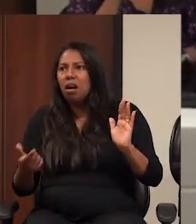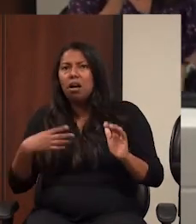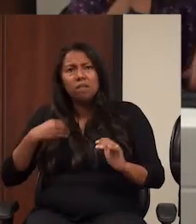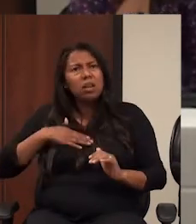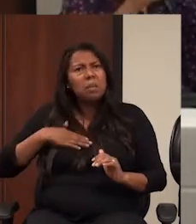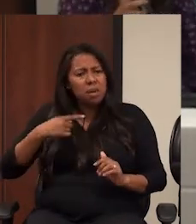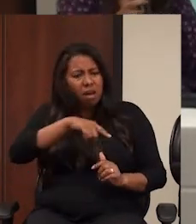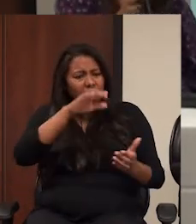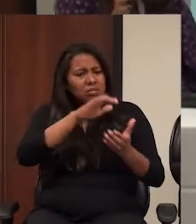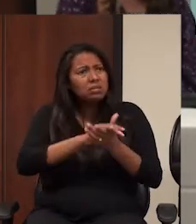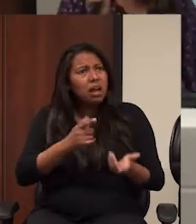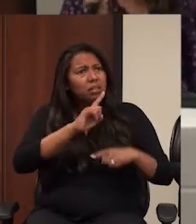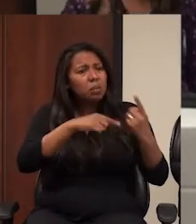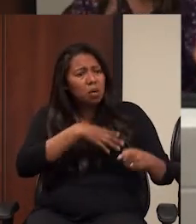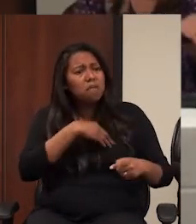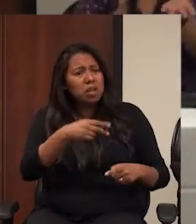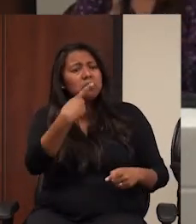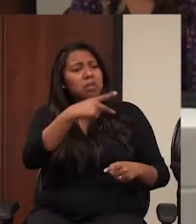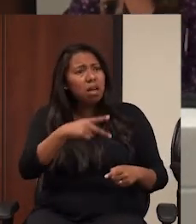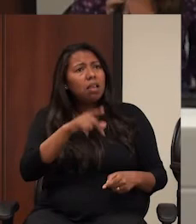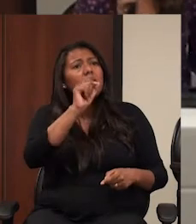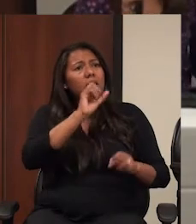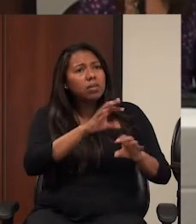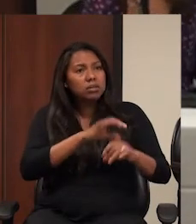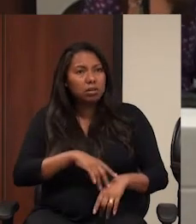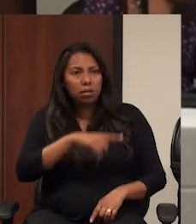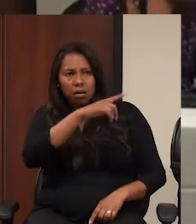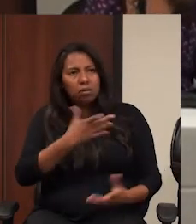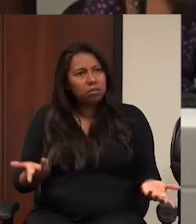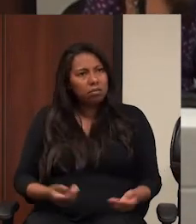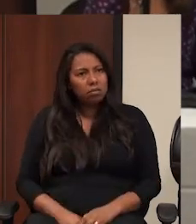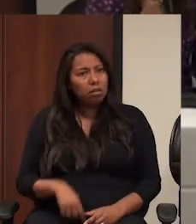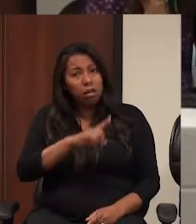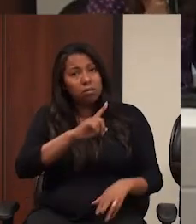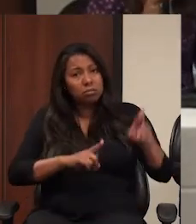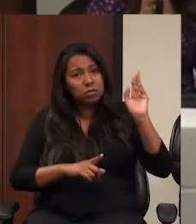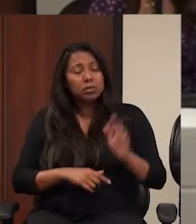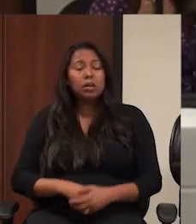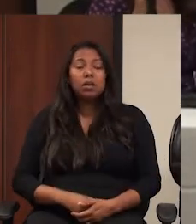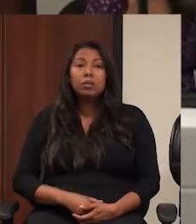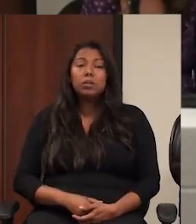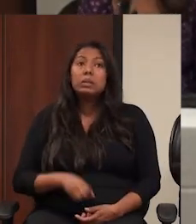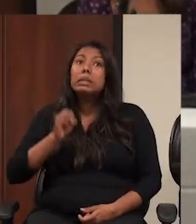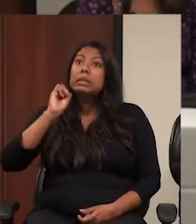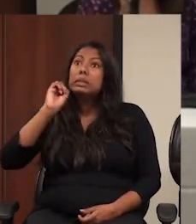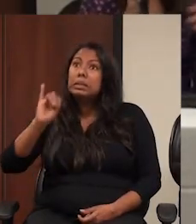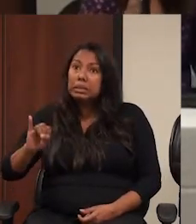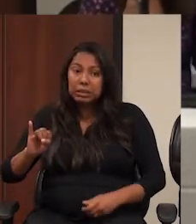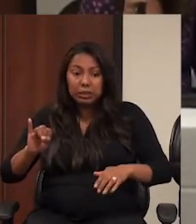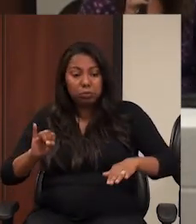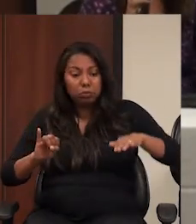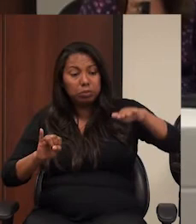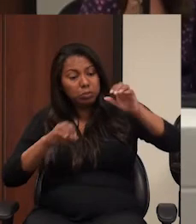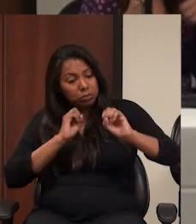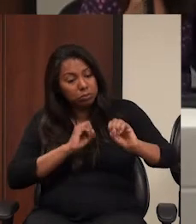criar os filhos dela? Ela. Se vocês criarem essa menina para